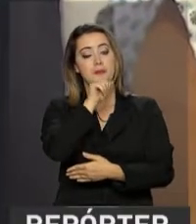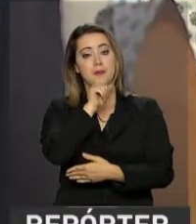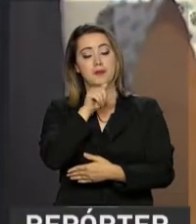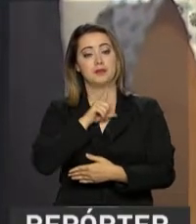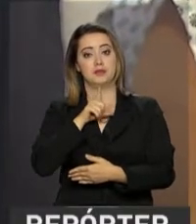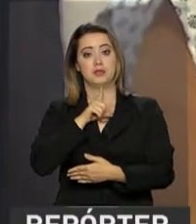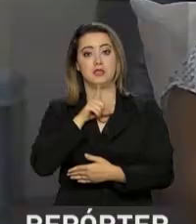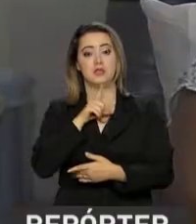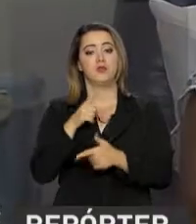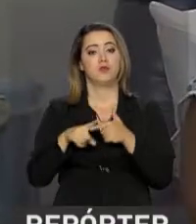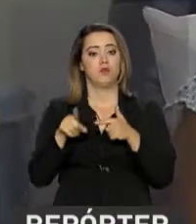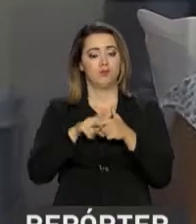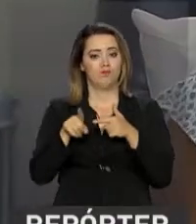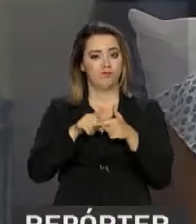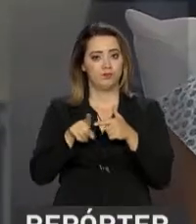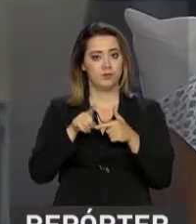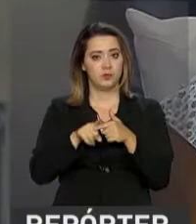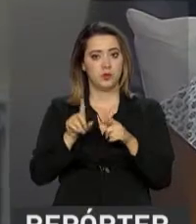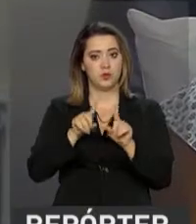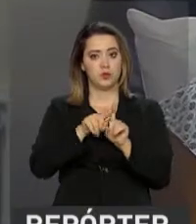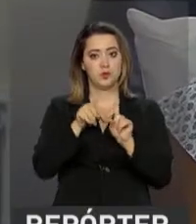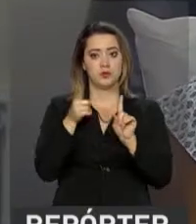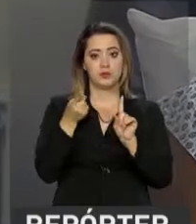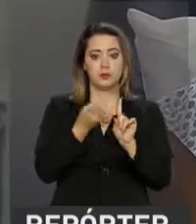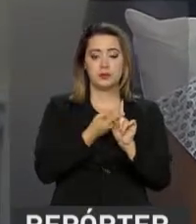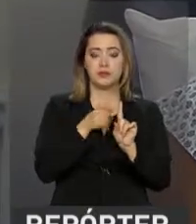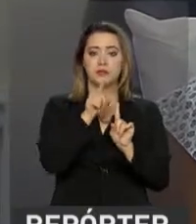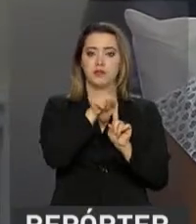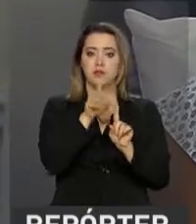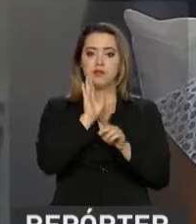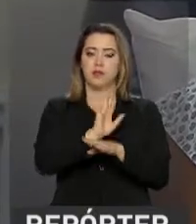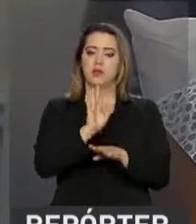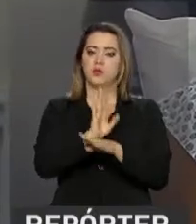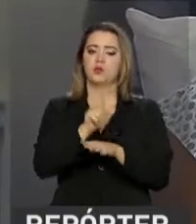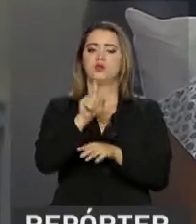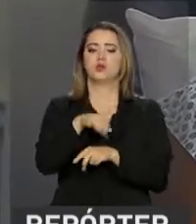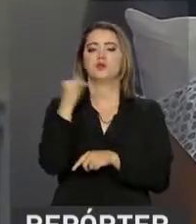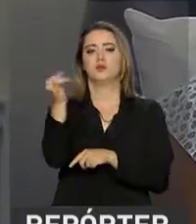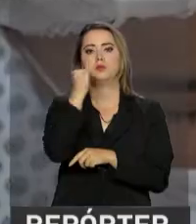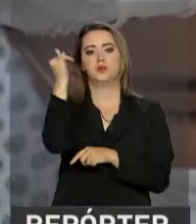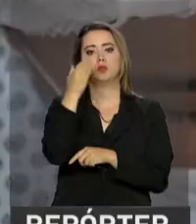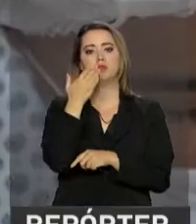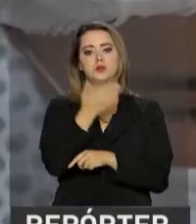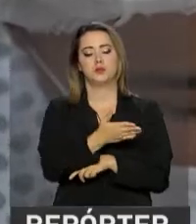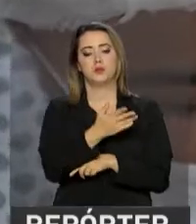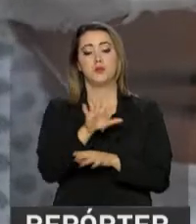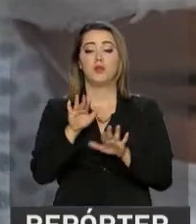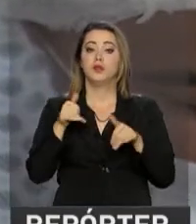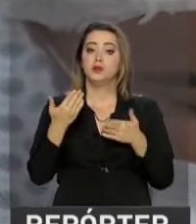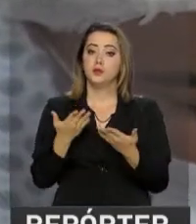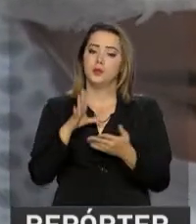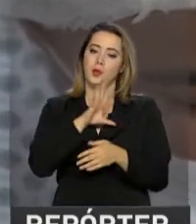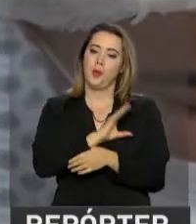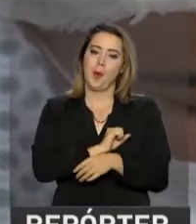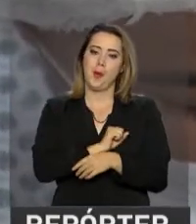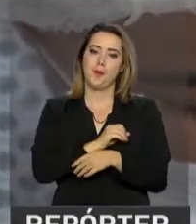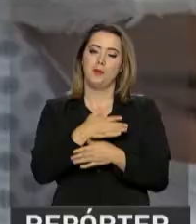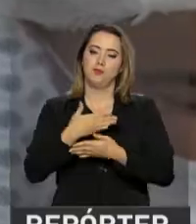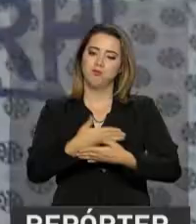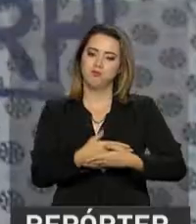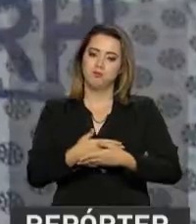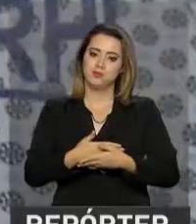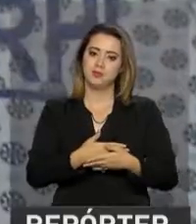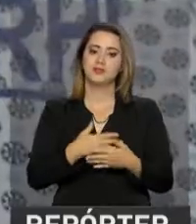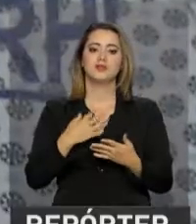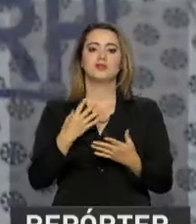uma infecção grave quando estava grávida de Maria Isabelle, a ajuda é fundamental. E para que o ato de amor da amamentação